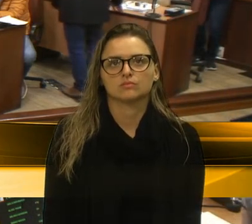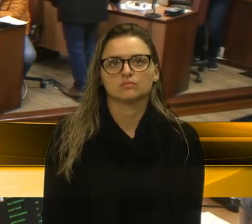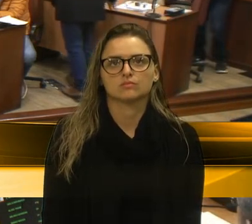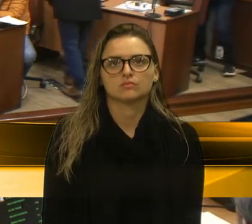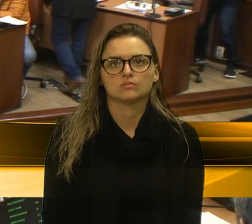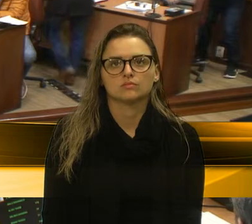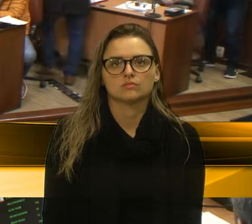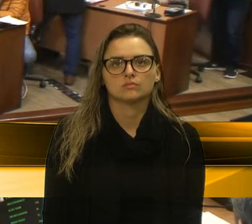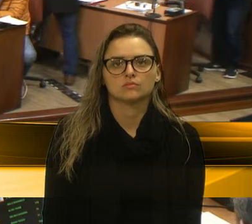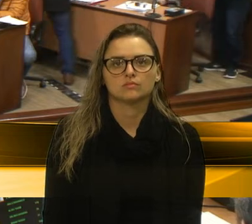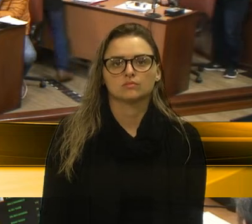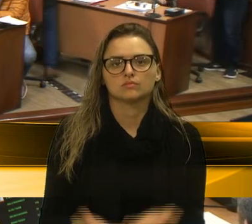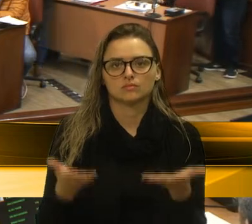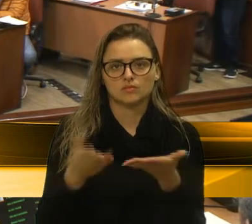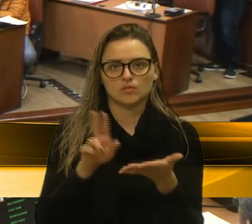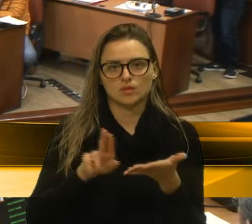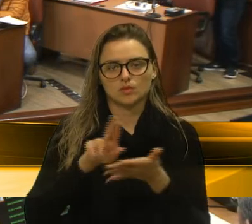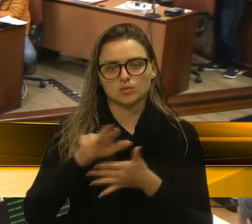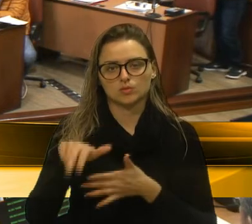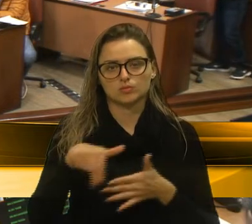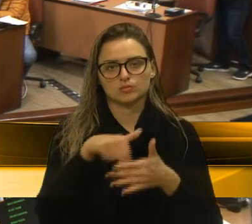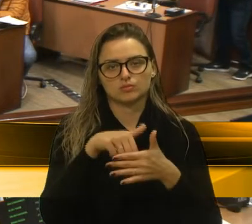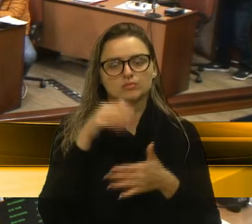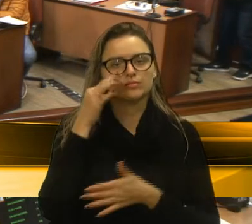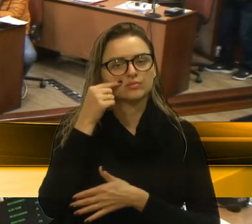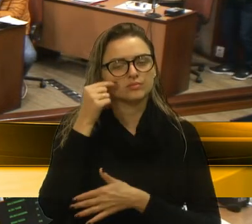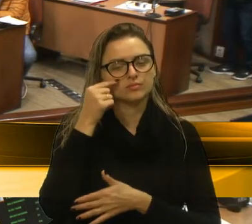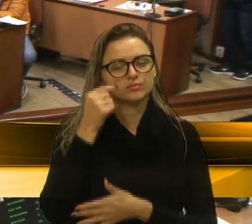Por cedência, vai usar a tribuna o vereador Edio Eloy Frisso.